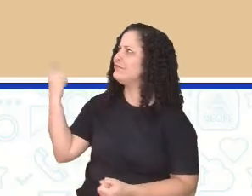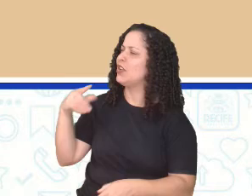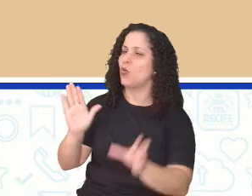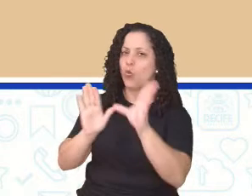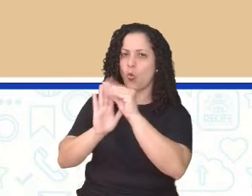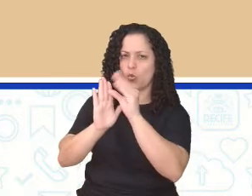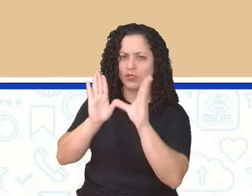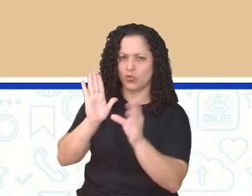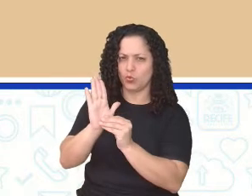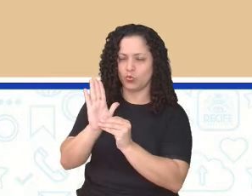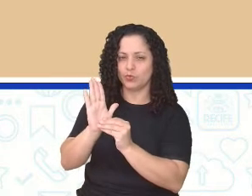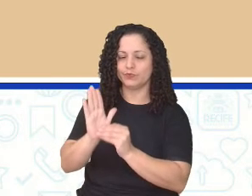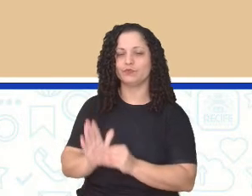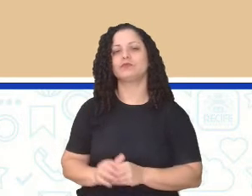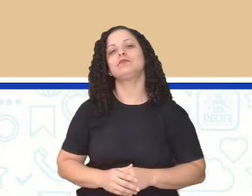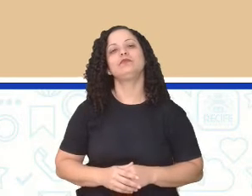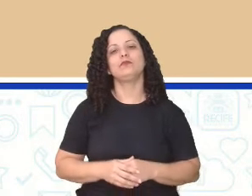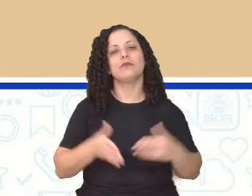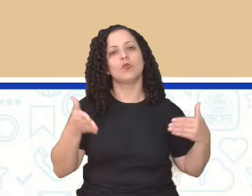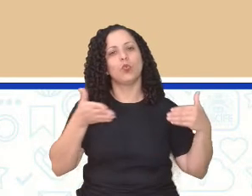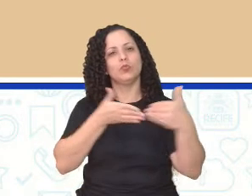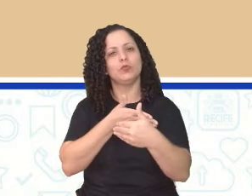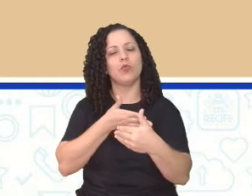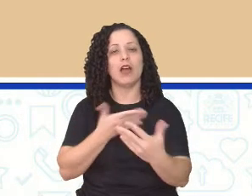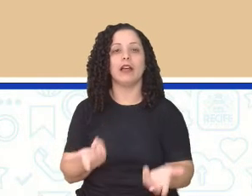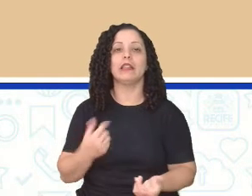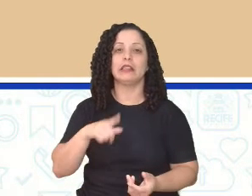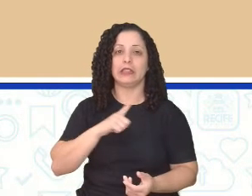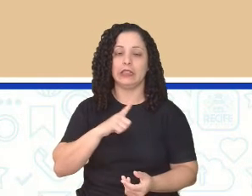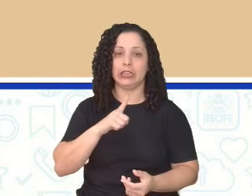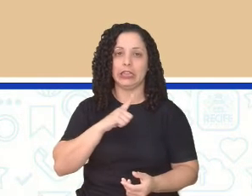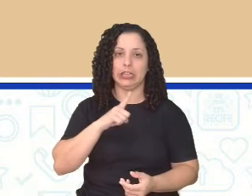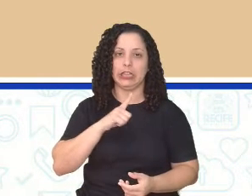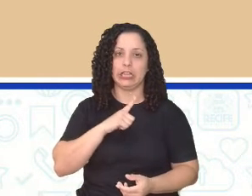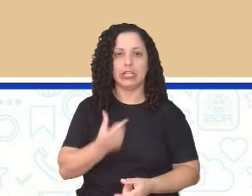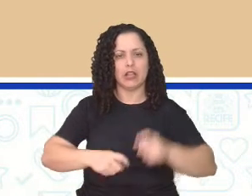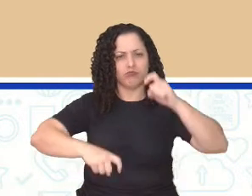conteúdo, Vou falar, continuando o sistema reprodutor, o